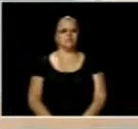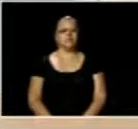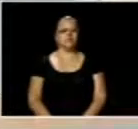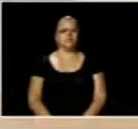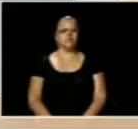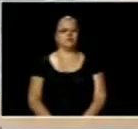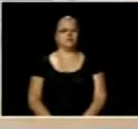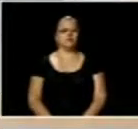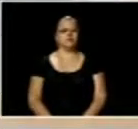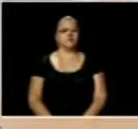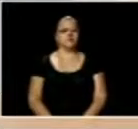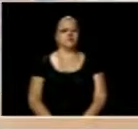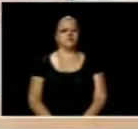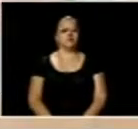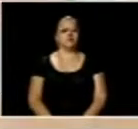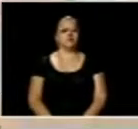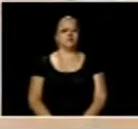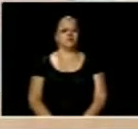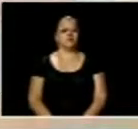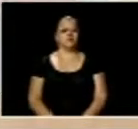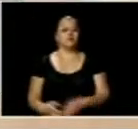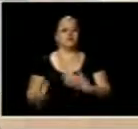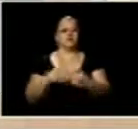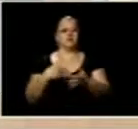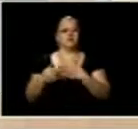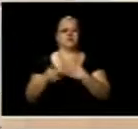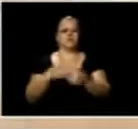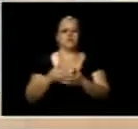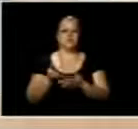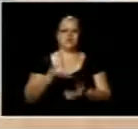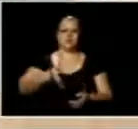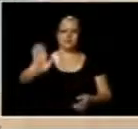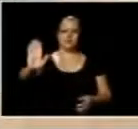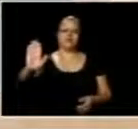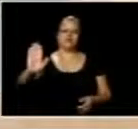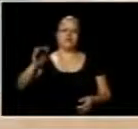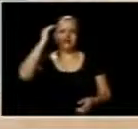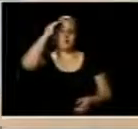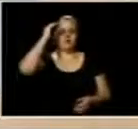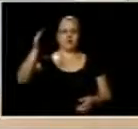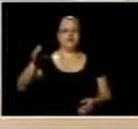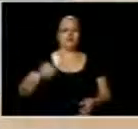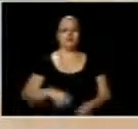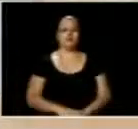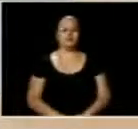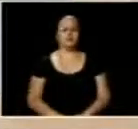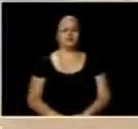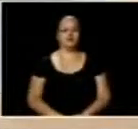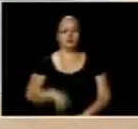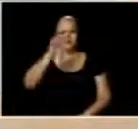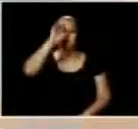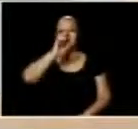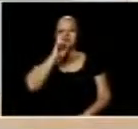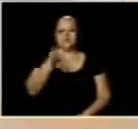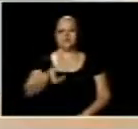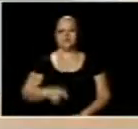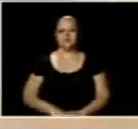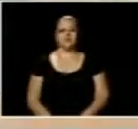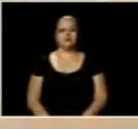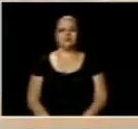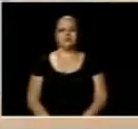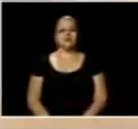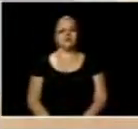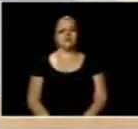a preço de banana, aí qualquer um aceita. Quando tiver autonomia financeira, responder pelos atos da